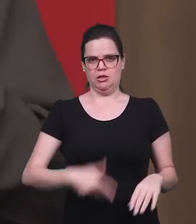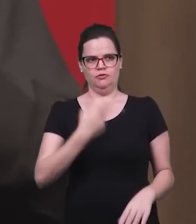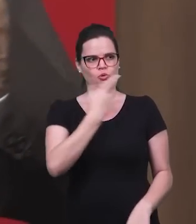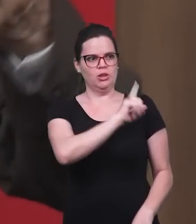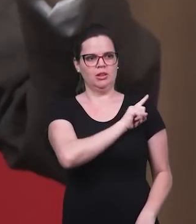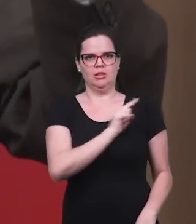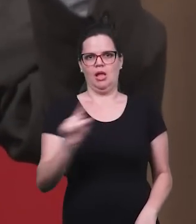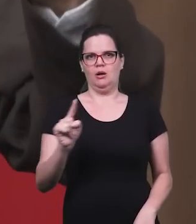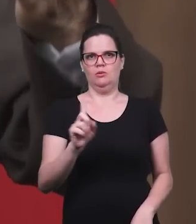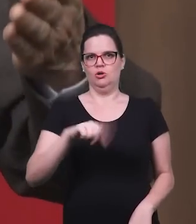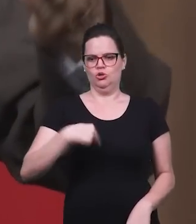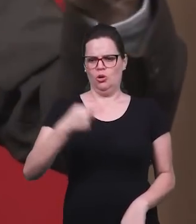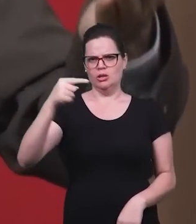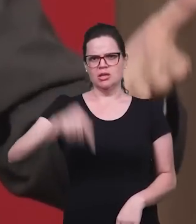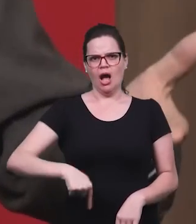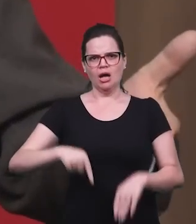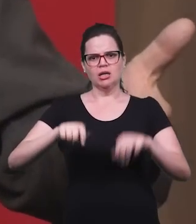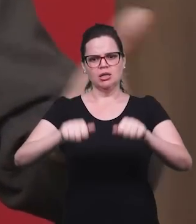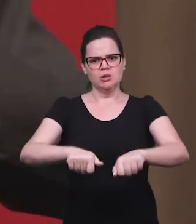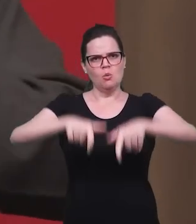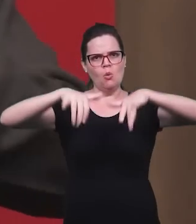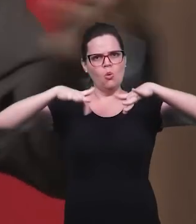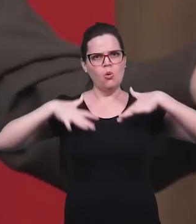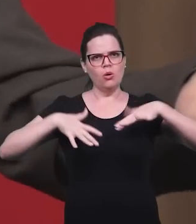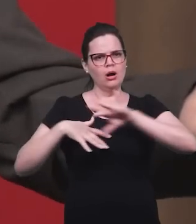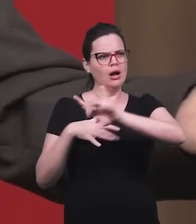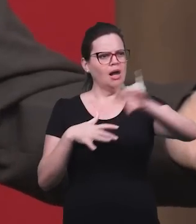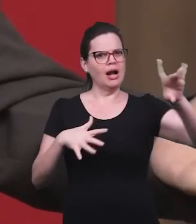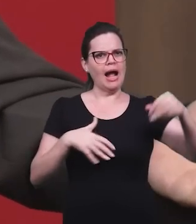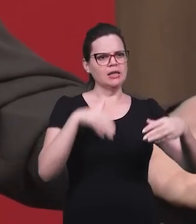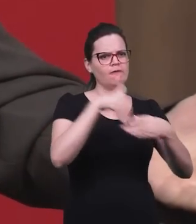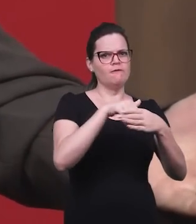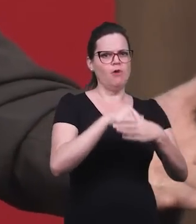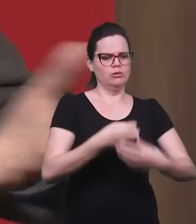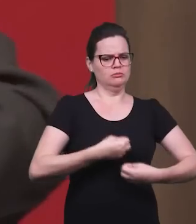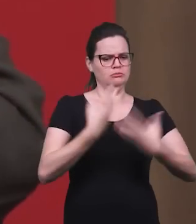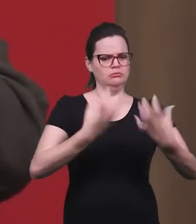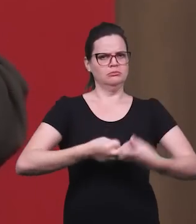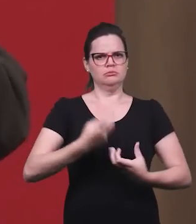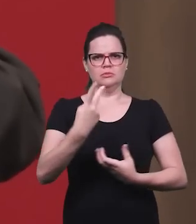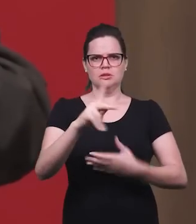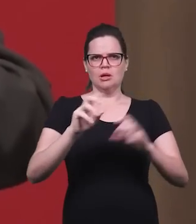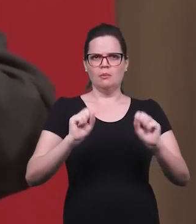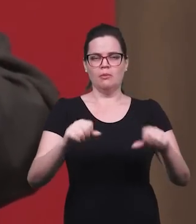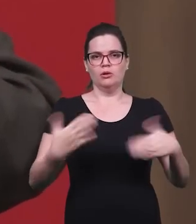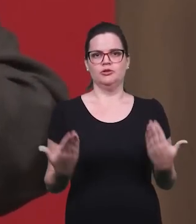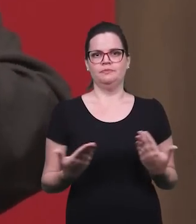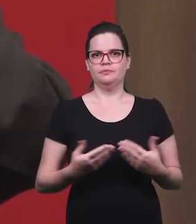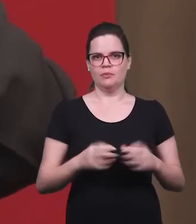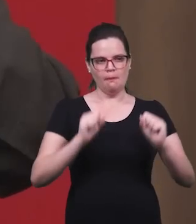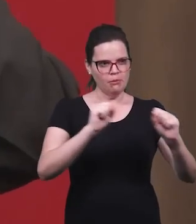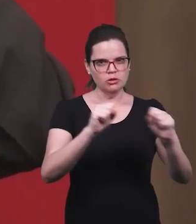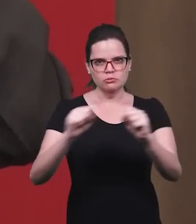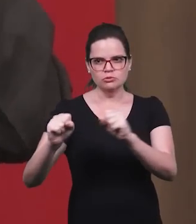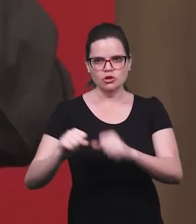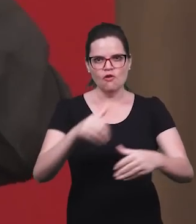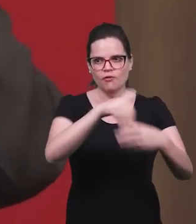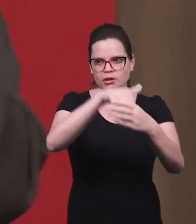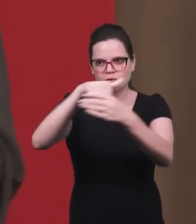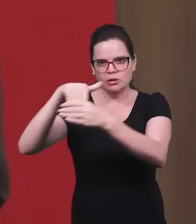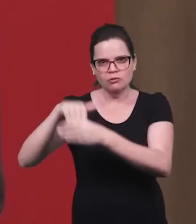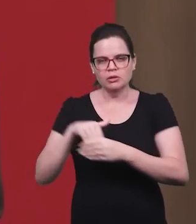seguinte, nós estamos aqui numa Assembleia Geral onde se vota. Cada um expresse seu voto. Fez a votação